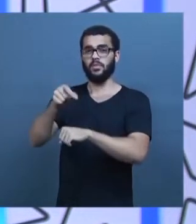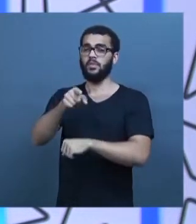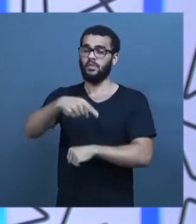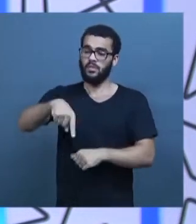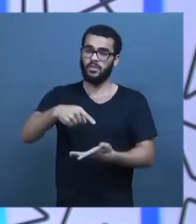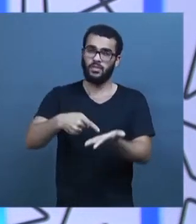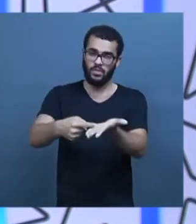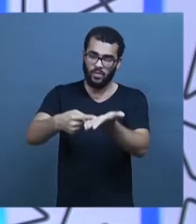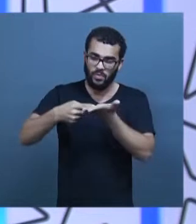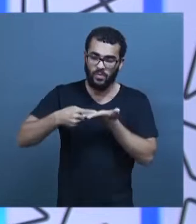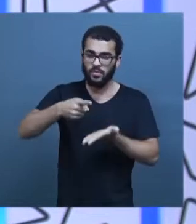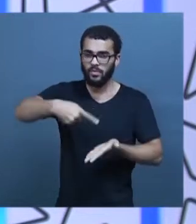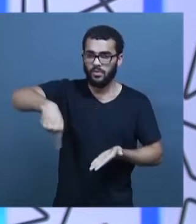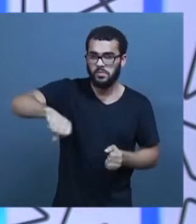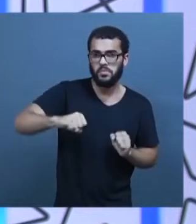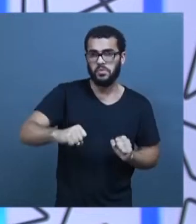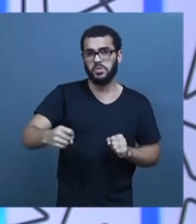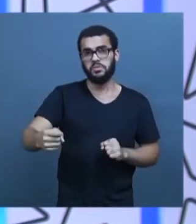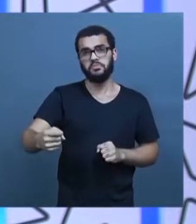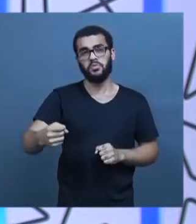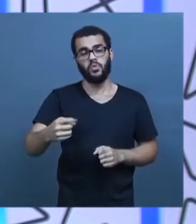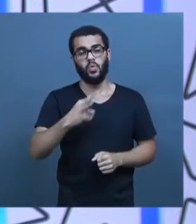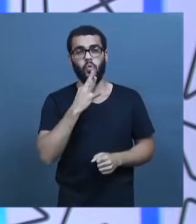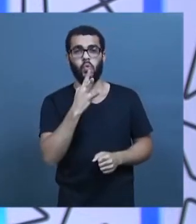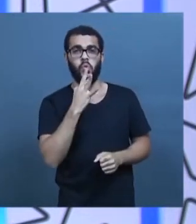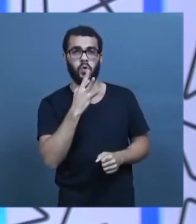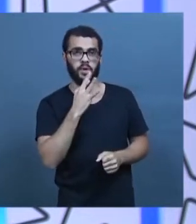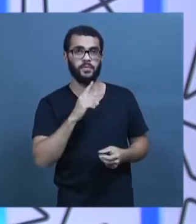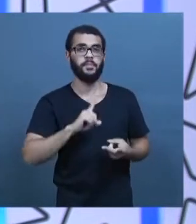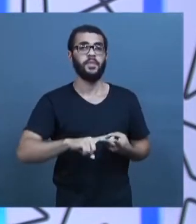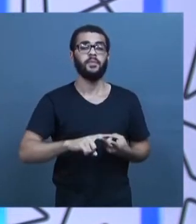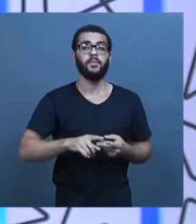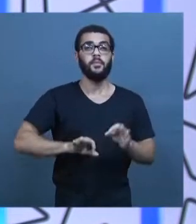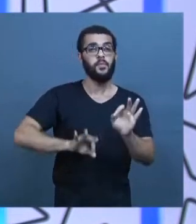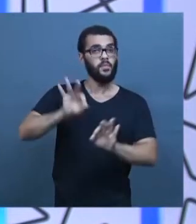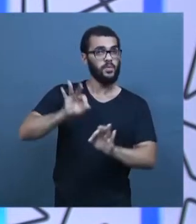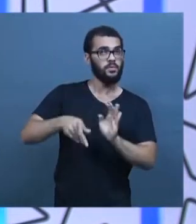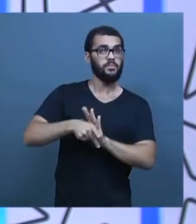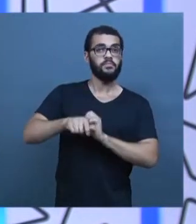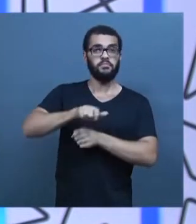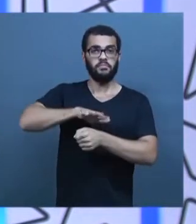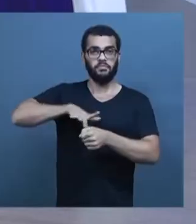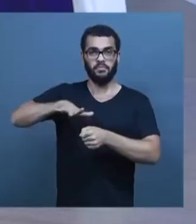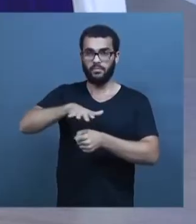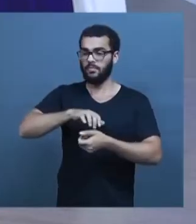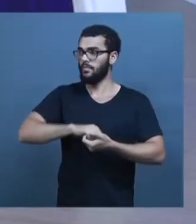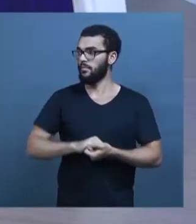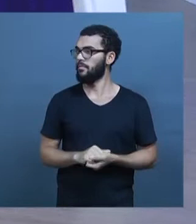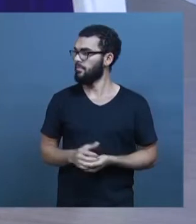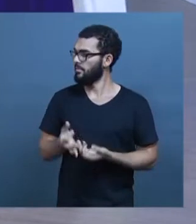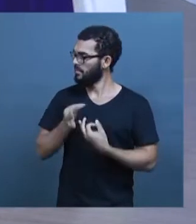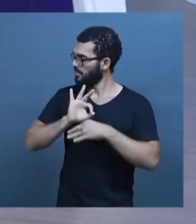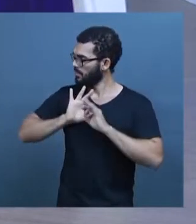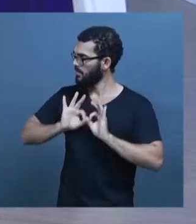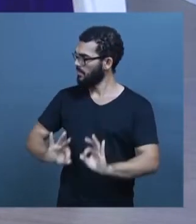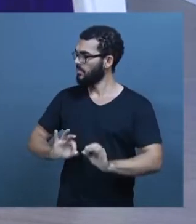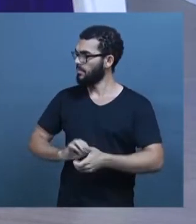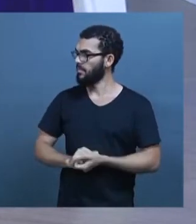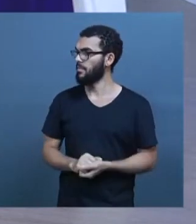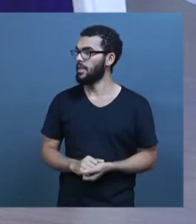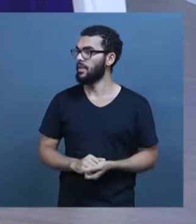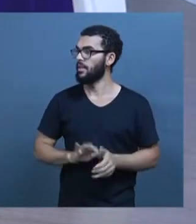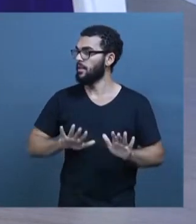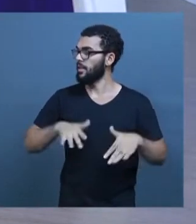para conhecer a nossa casa, como também nos projetos de extensão. Perfeito. Então, temos,